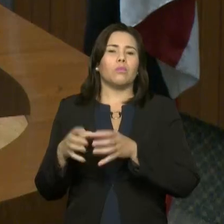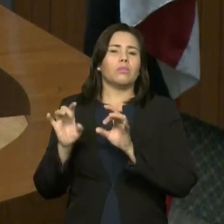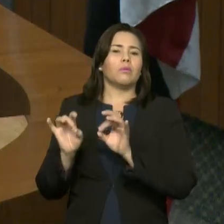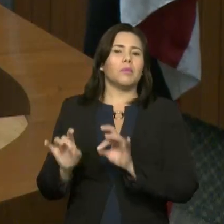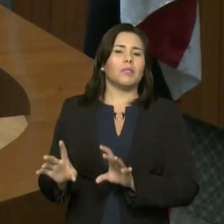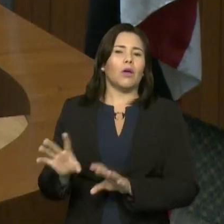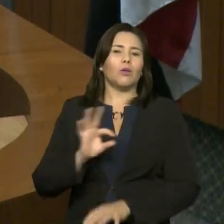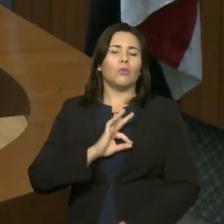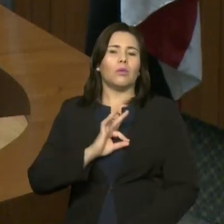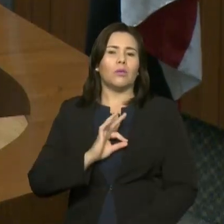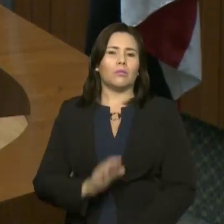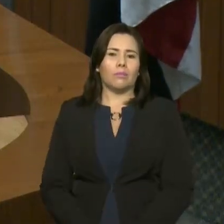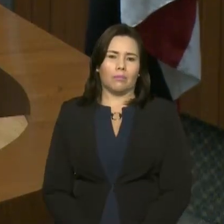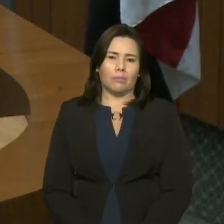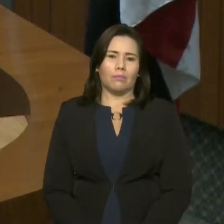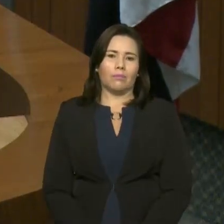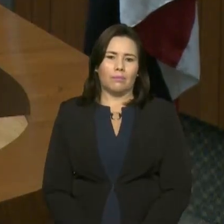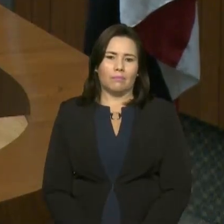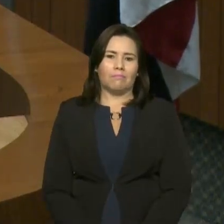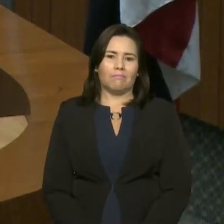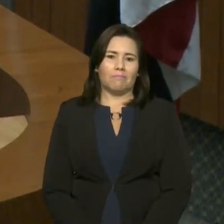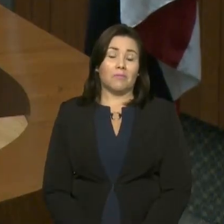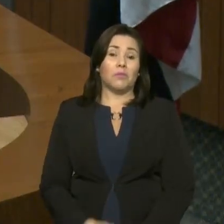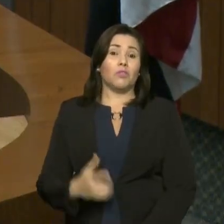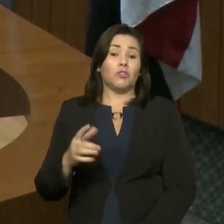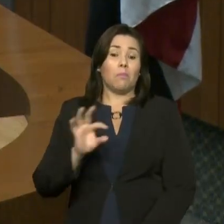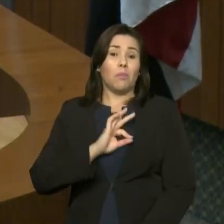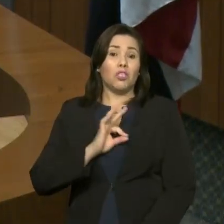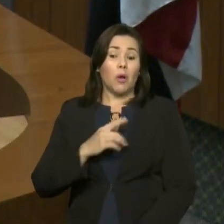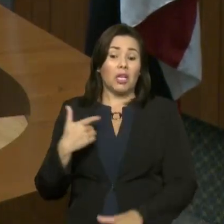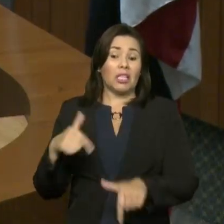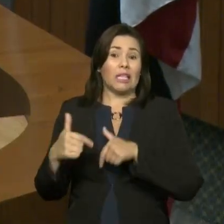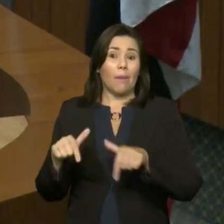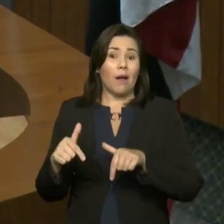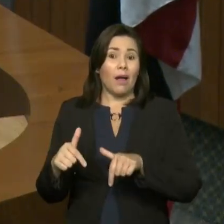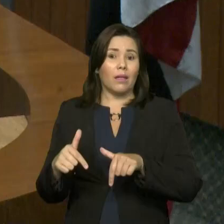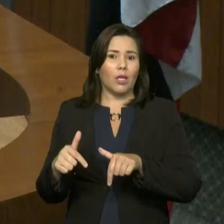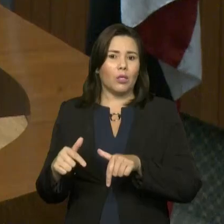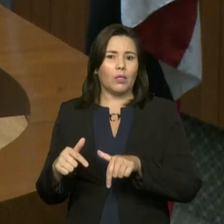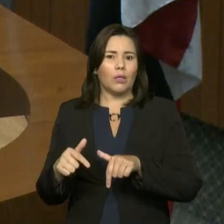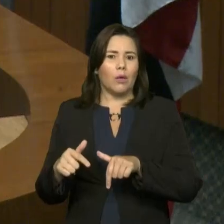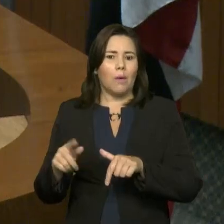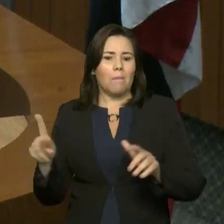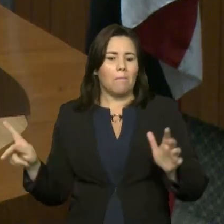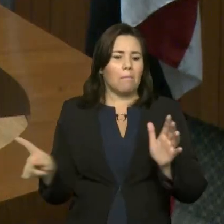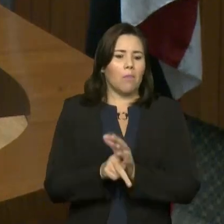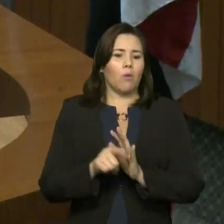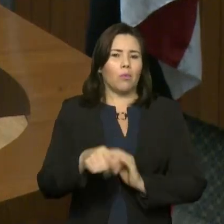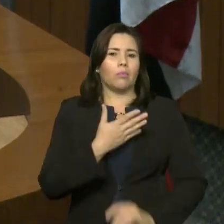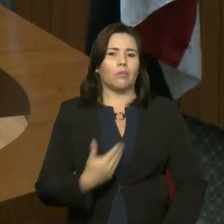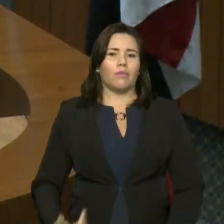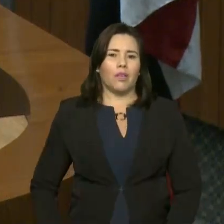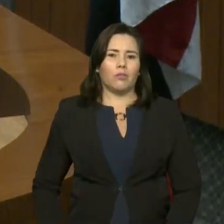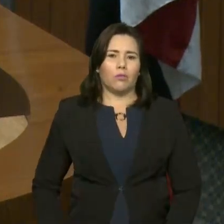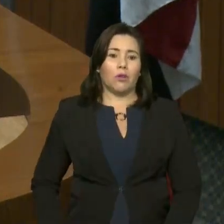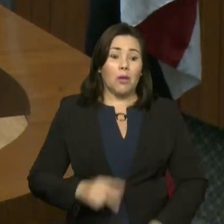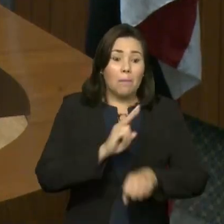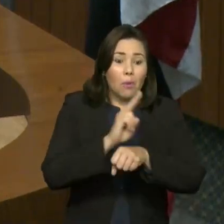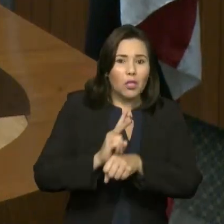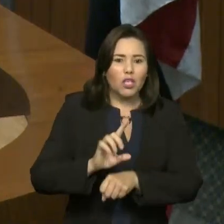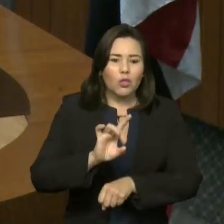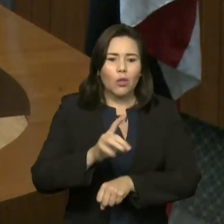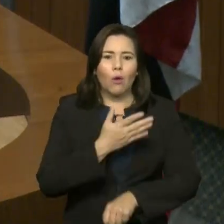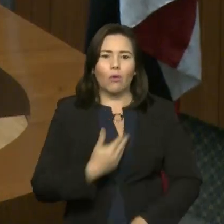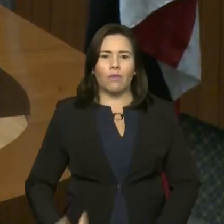para o gabinete militar do governador. Não que os policiais que lá estejam não mereçam, mas